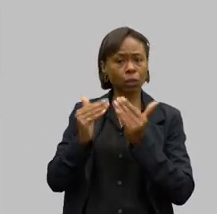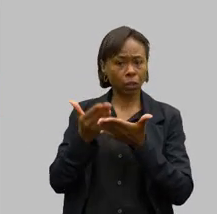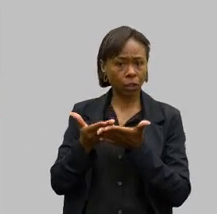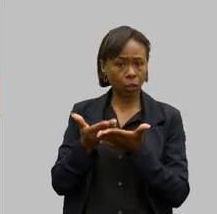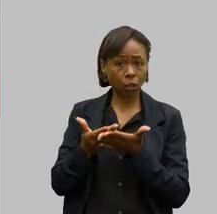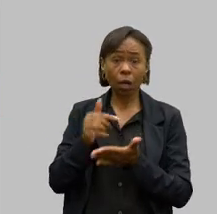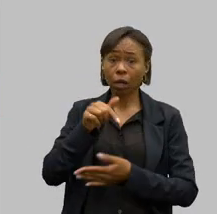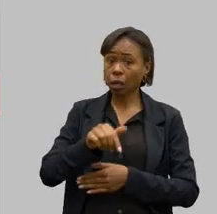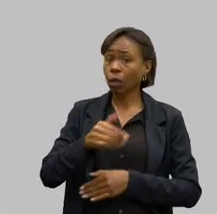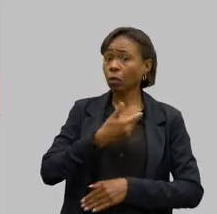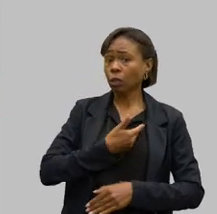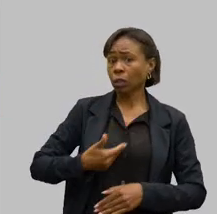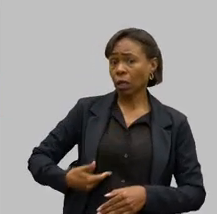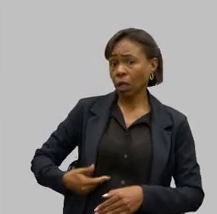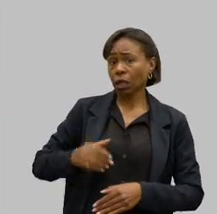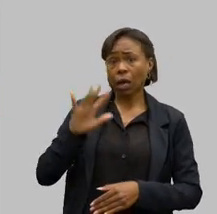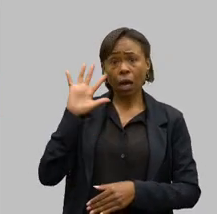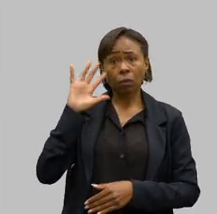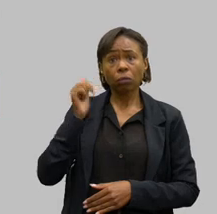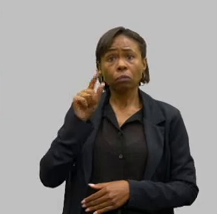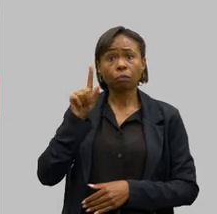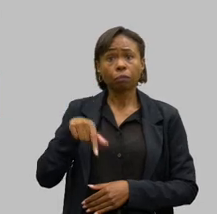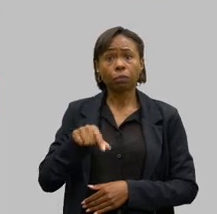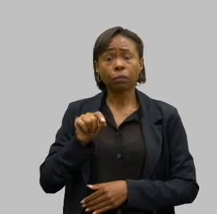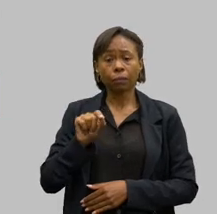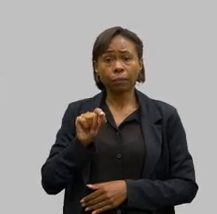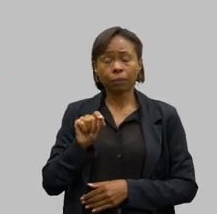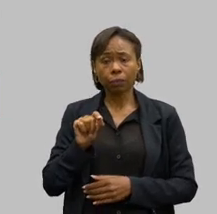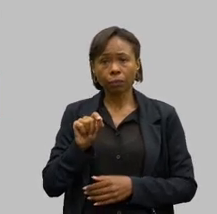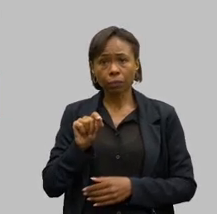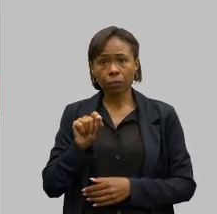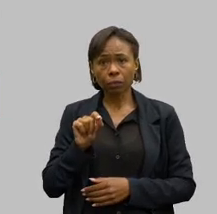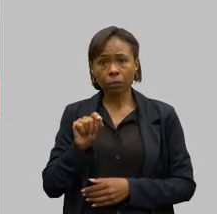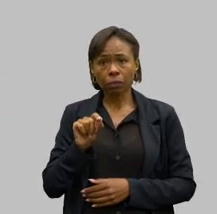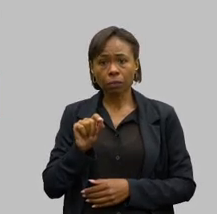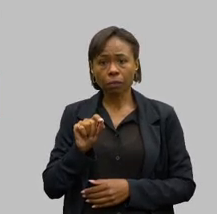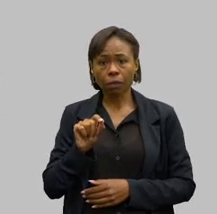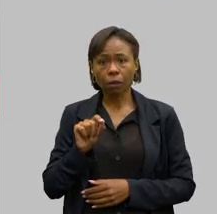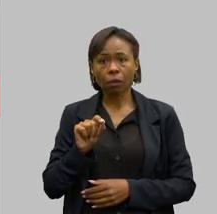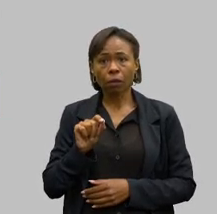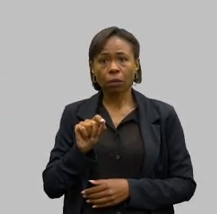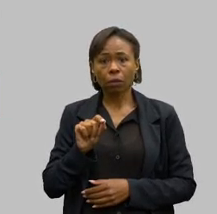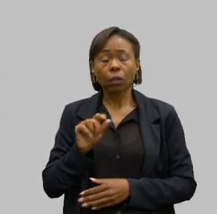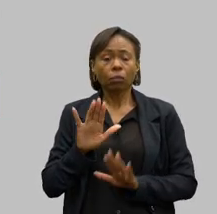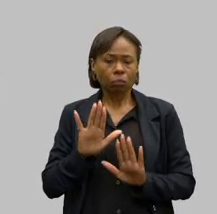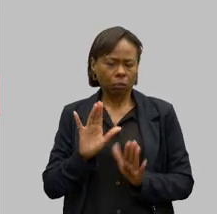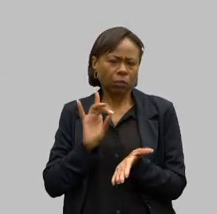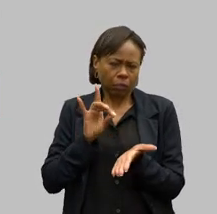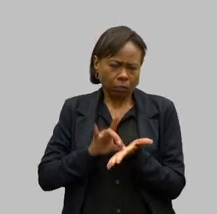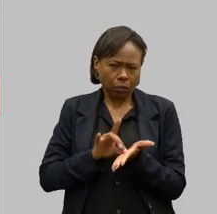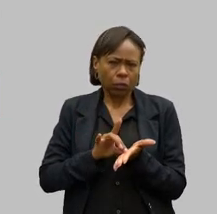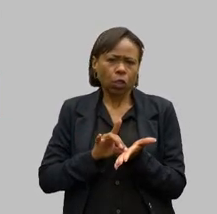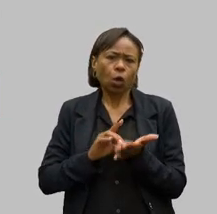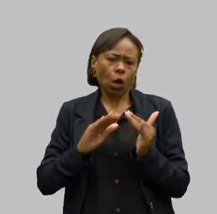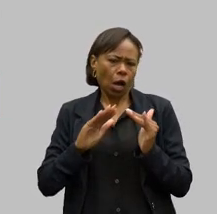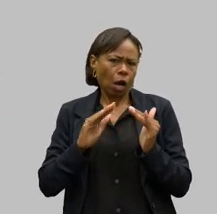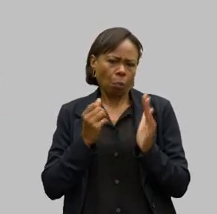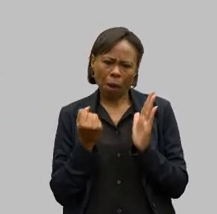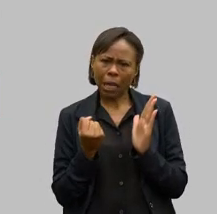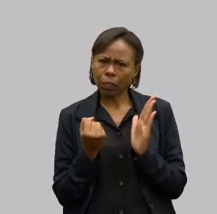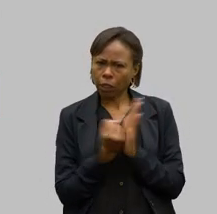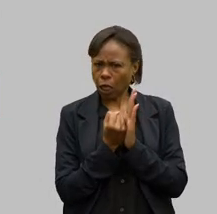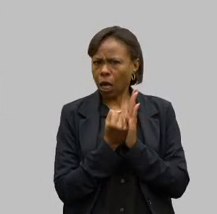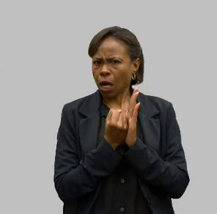entendeu que era um contrato caro e acabou com ele. E, realmente, o patrimônio, seja ele qual for, ele tem